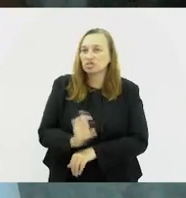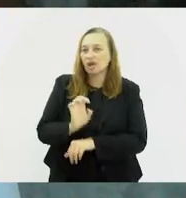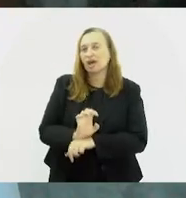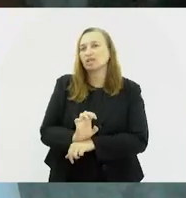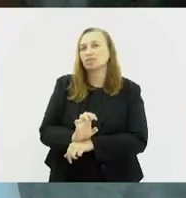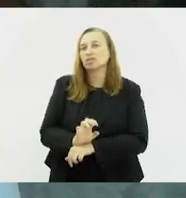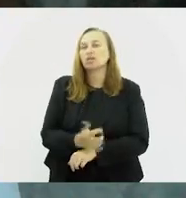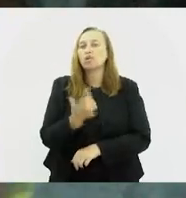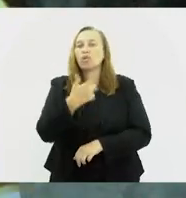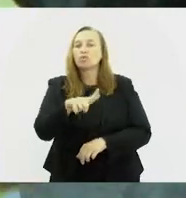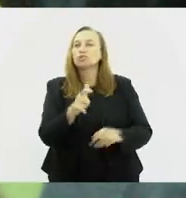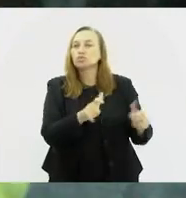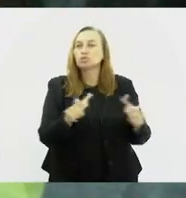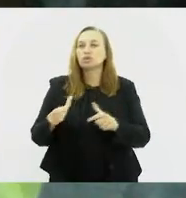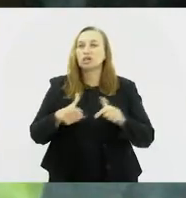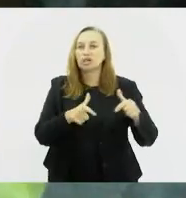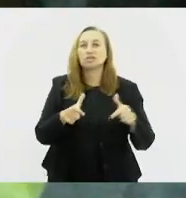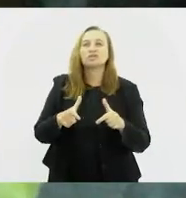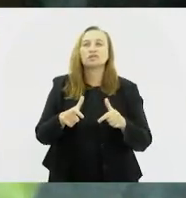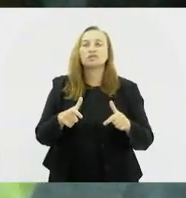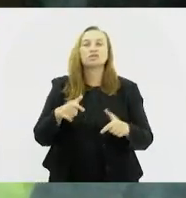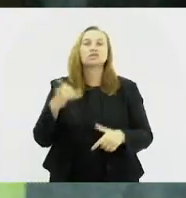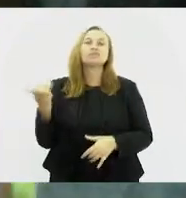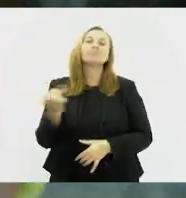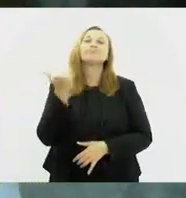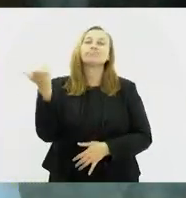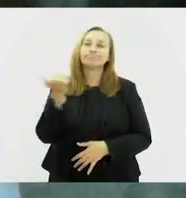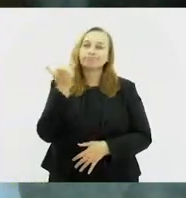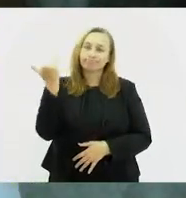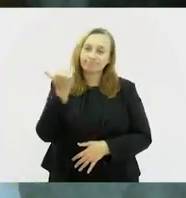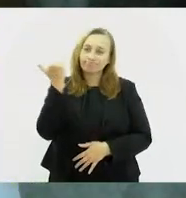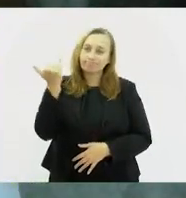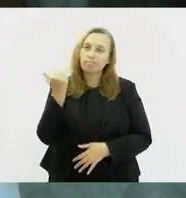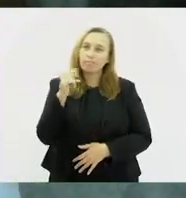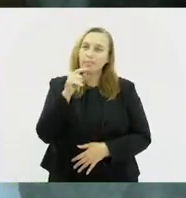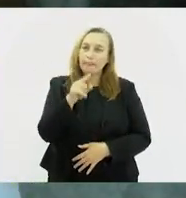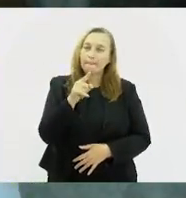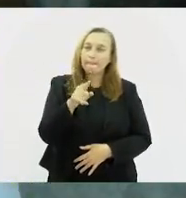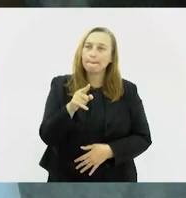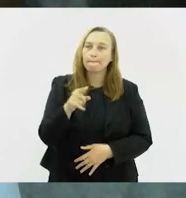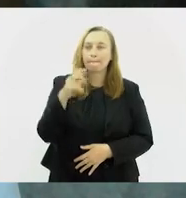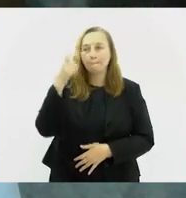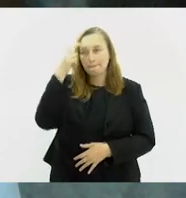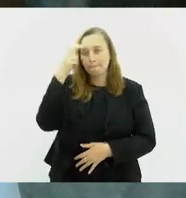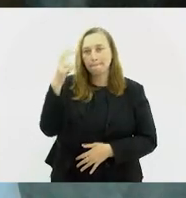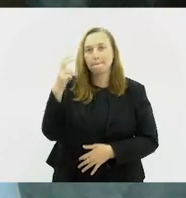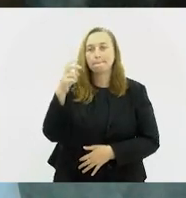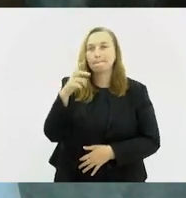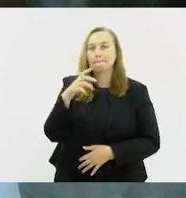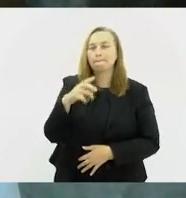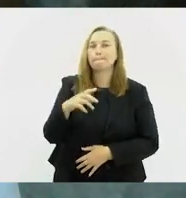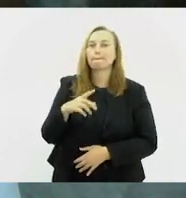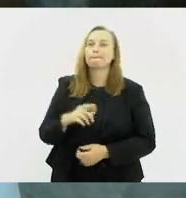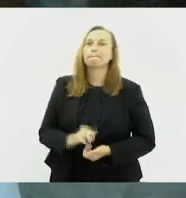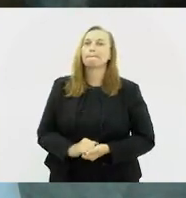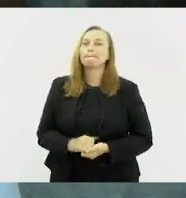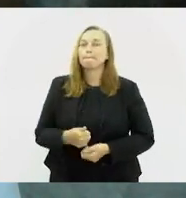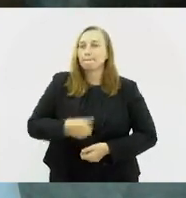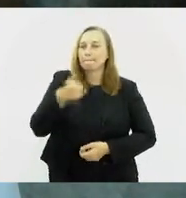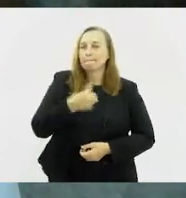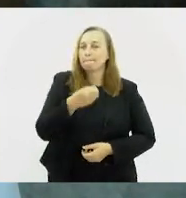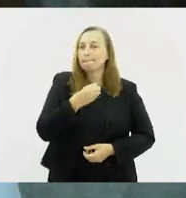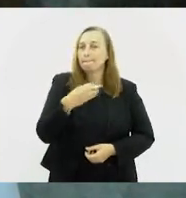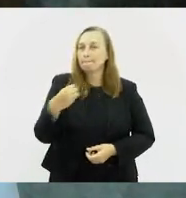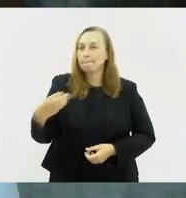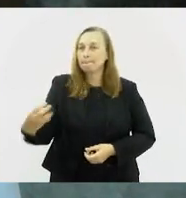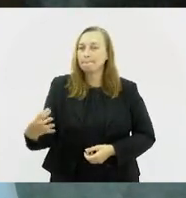outros locais, é super importante para você gerar cultura. Na primeira viagem que nós fizemos